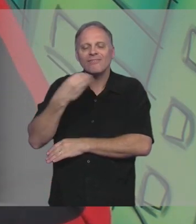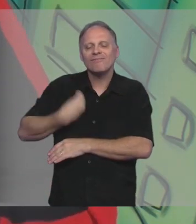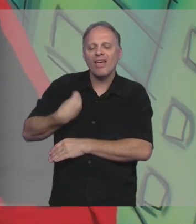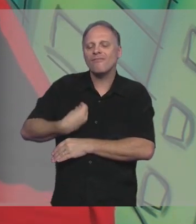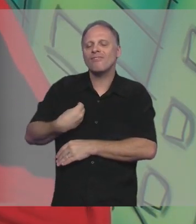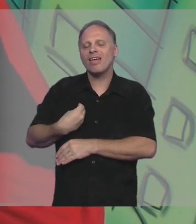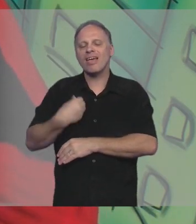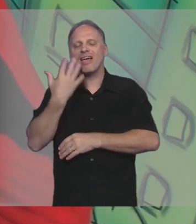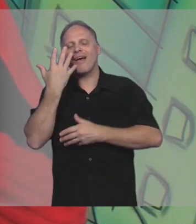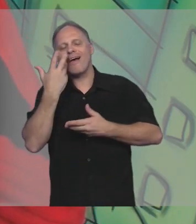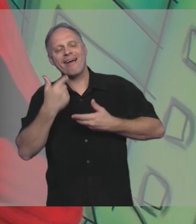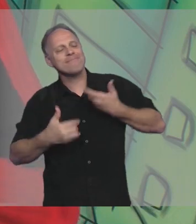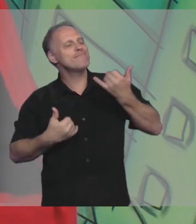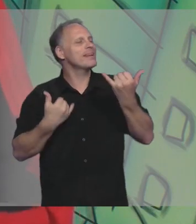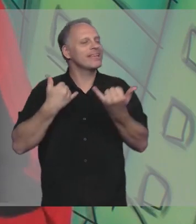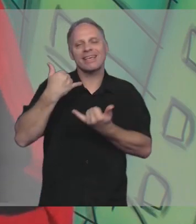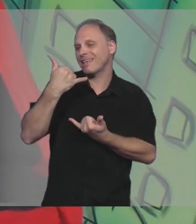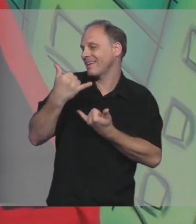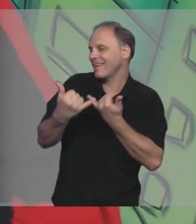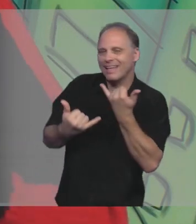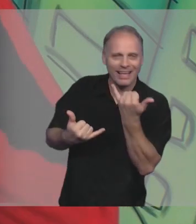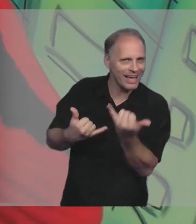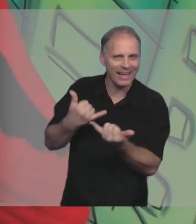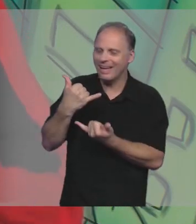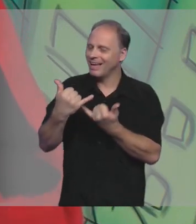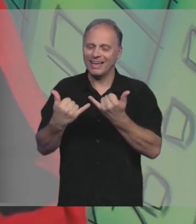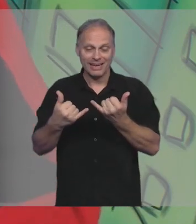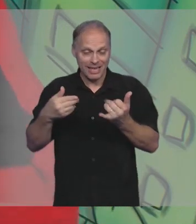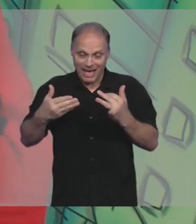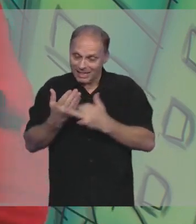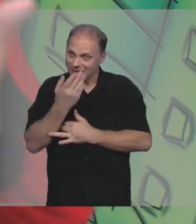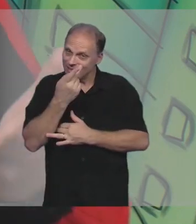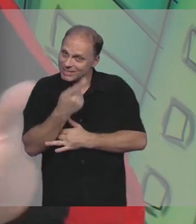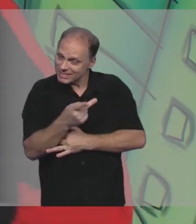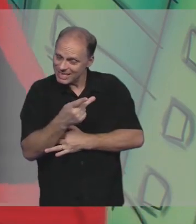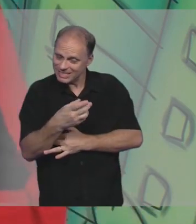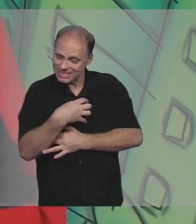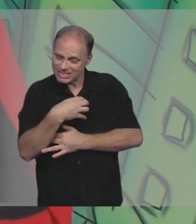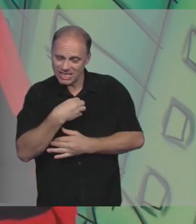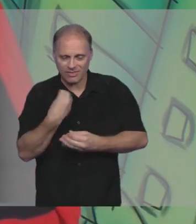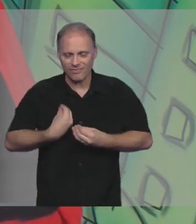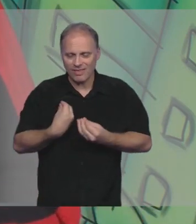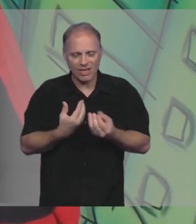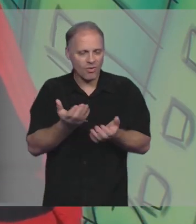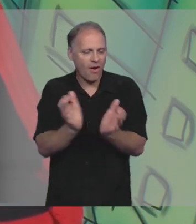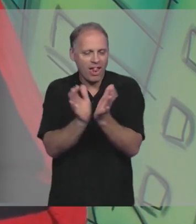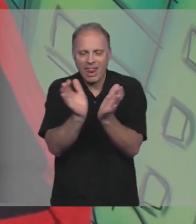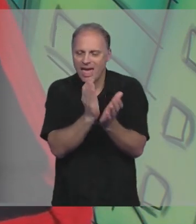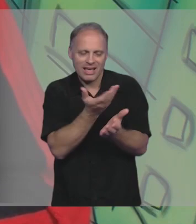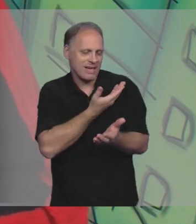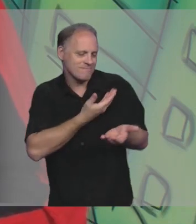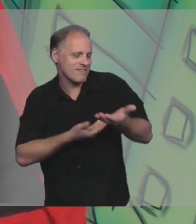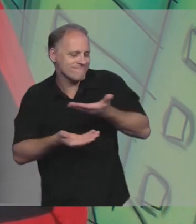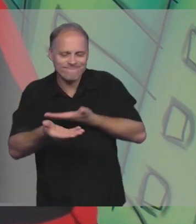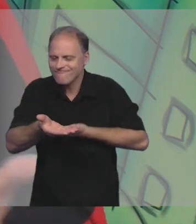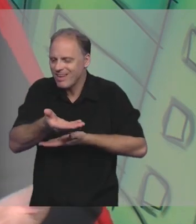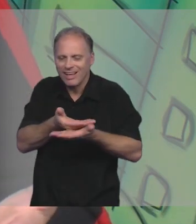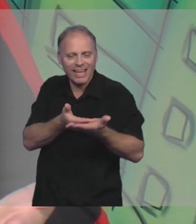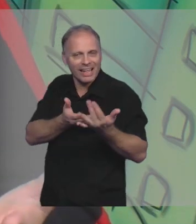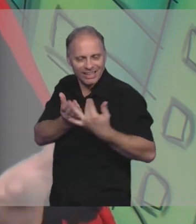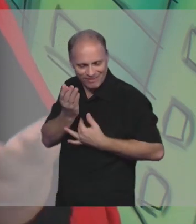infância, é a criança brincar e através de conviver com seus colegas e através